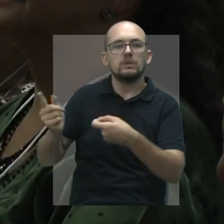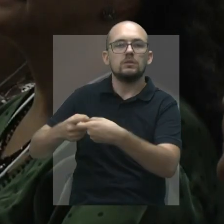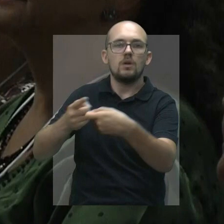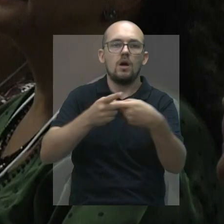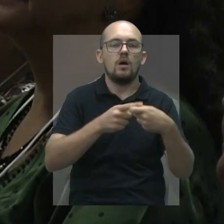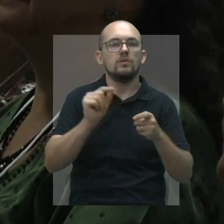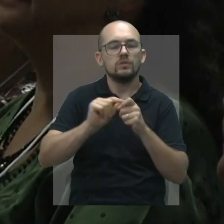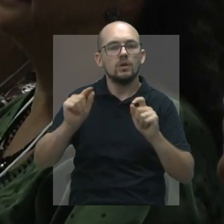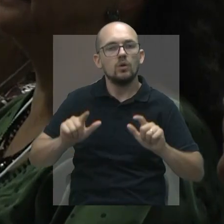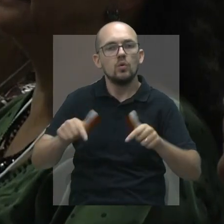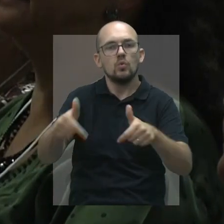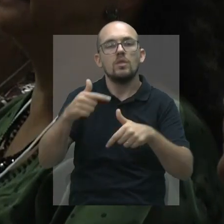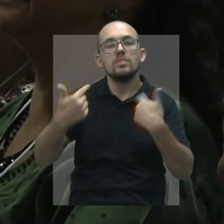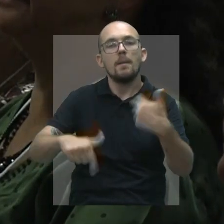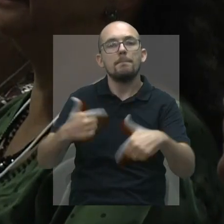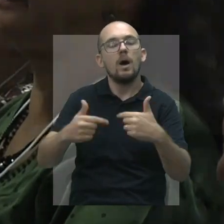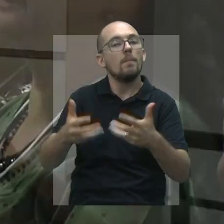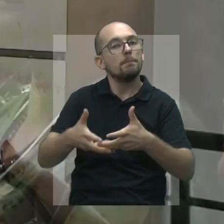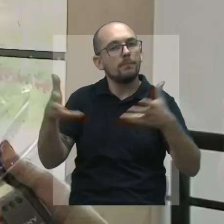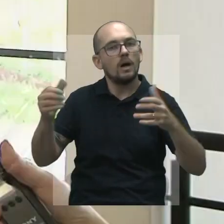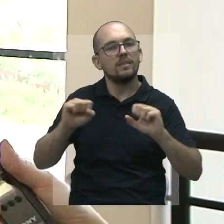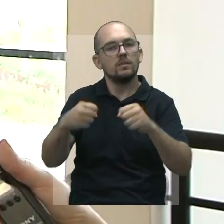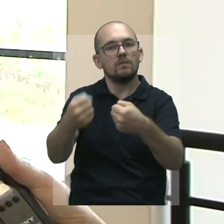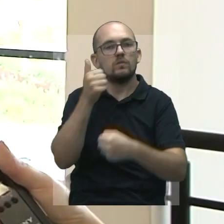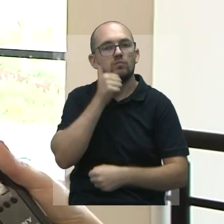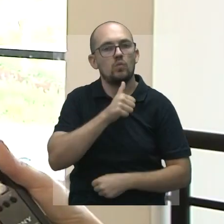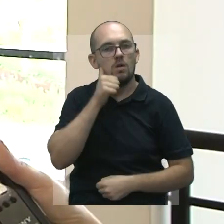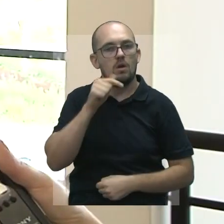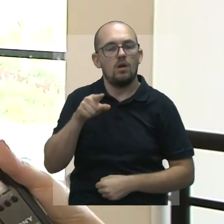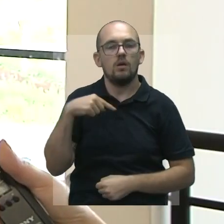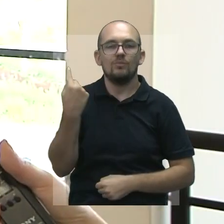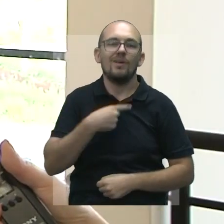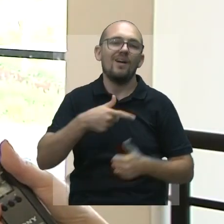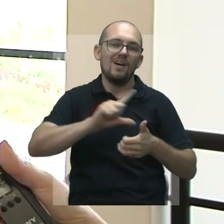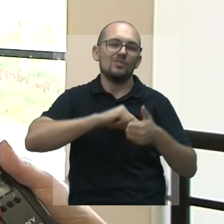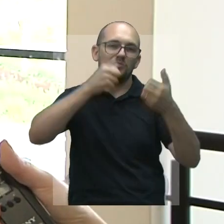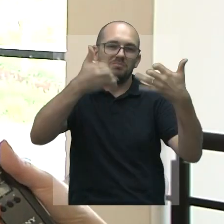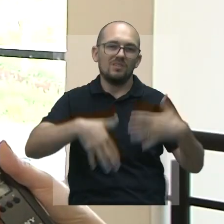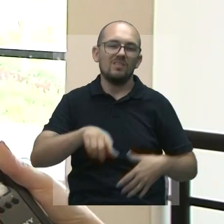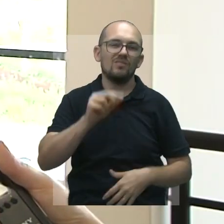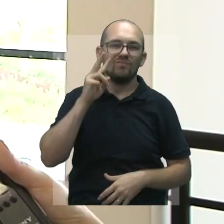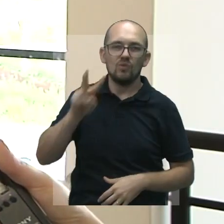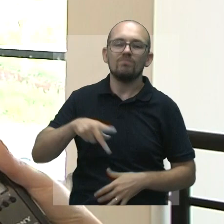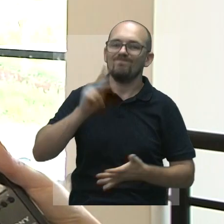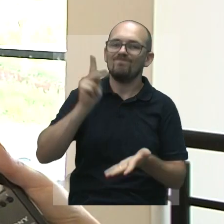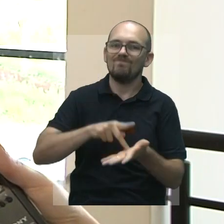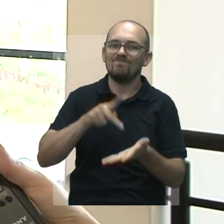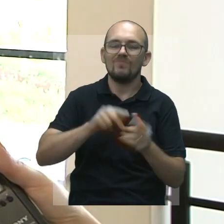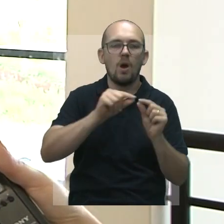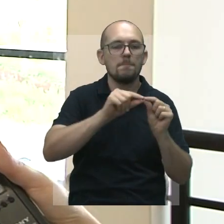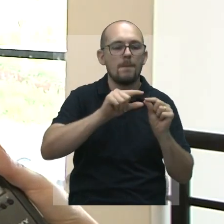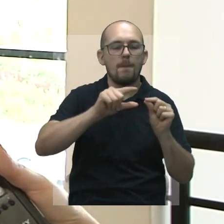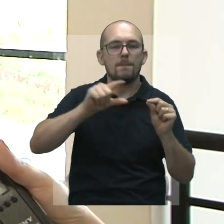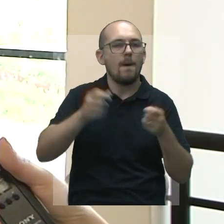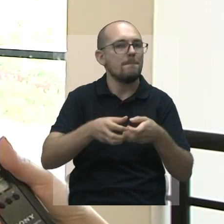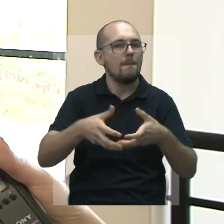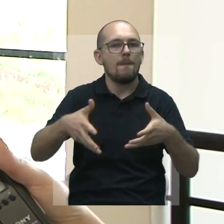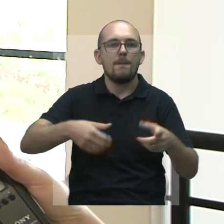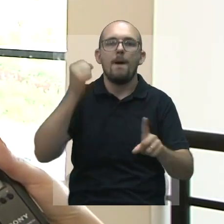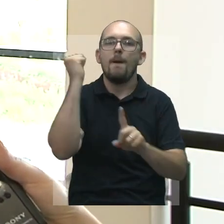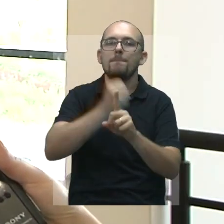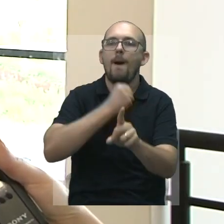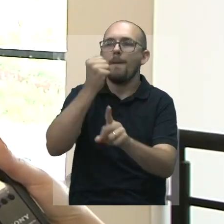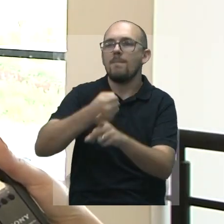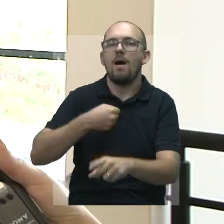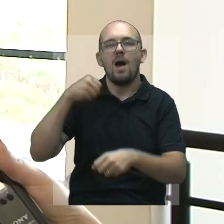que possa fazer um trabalho maior em defesa da mulher, que nós, como eu já disse, nós vimos que realmente aumenta dia a dia